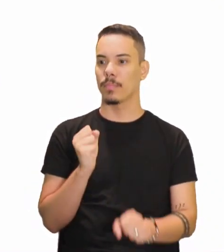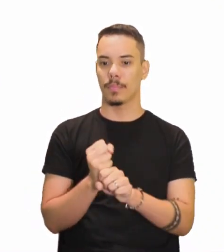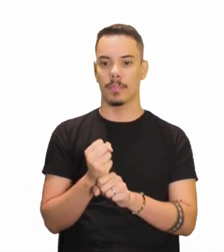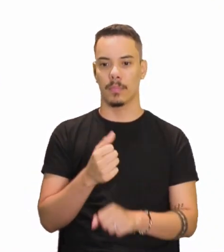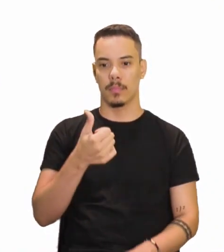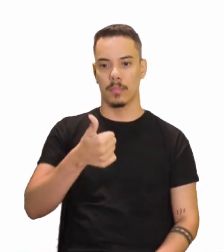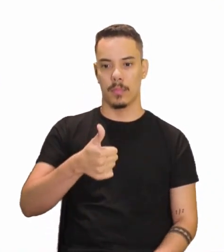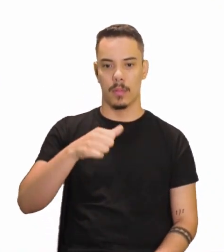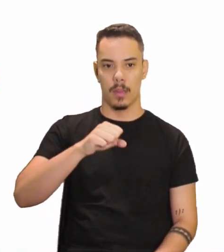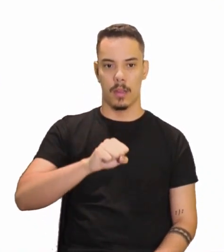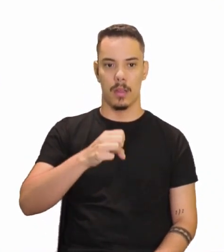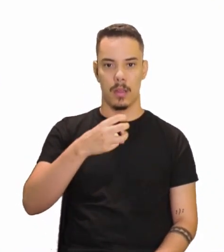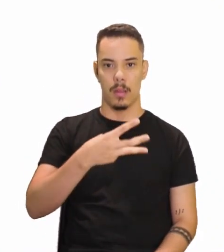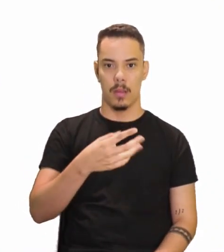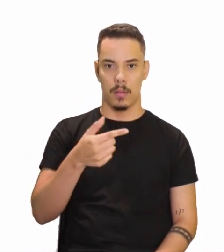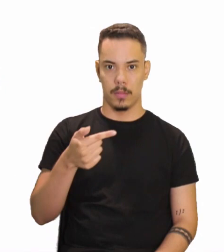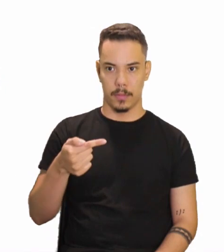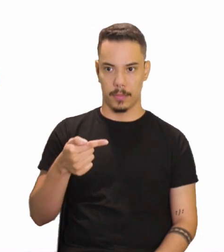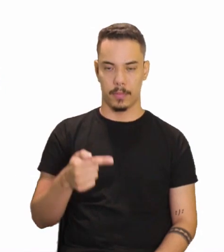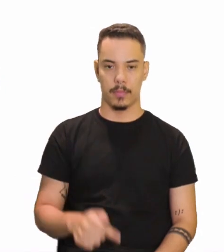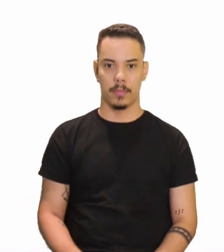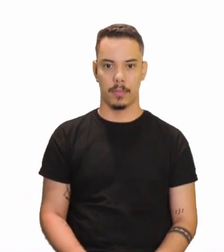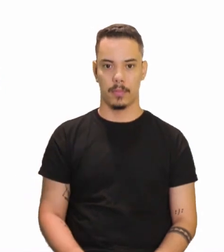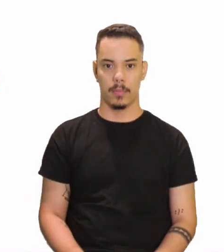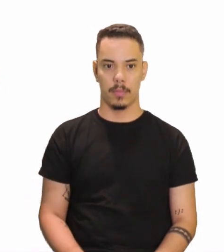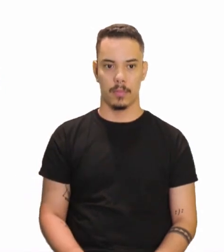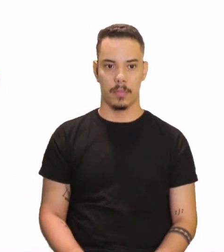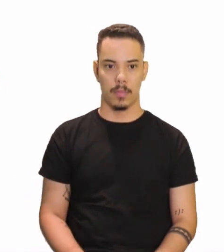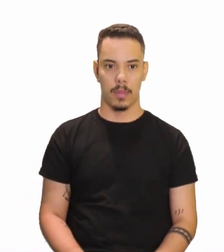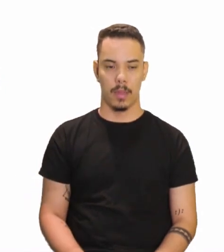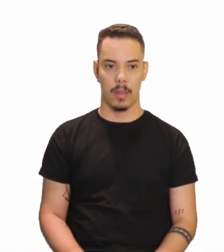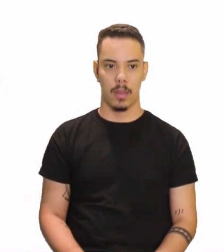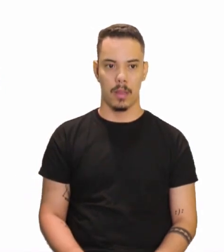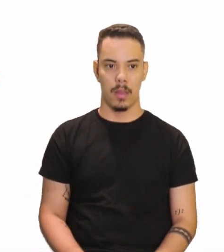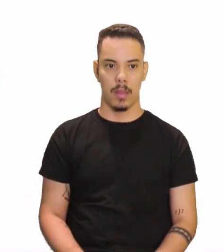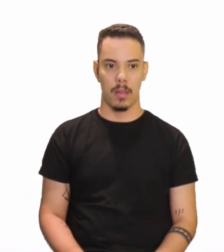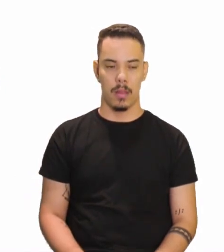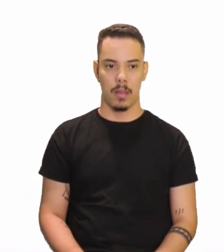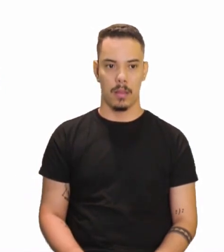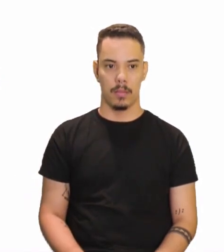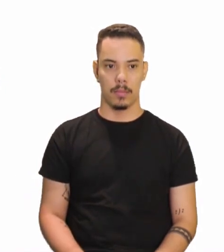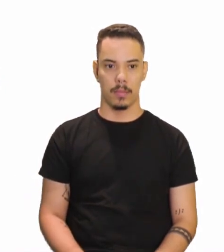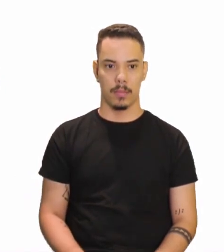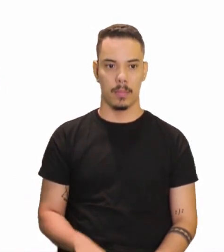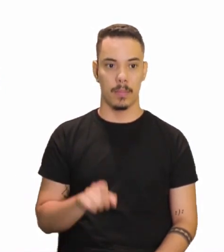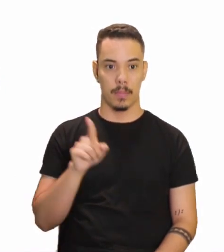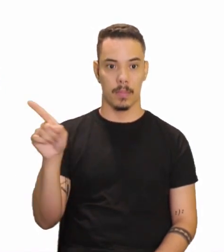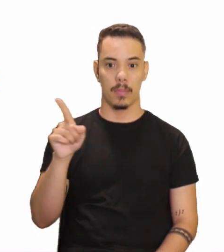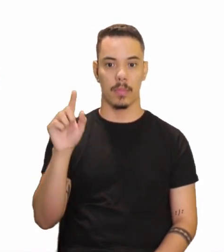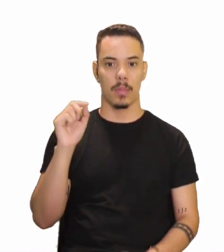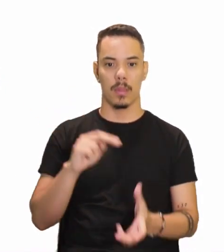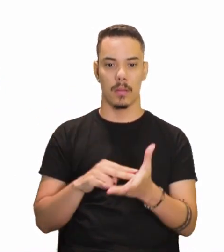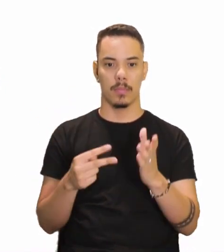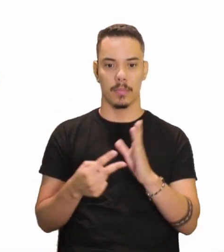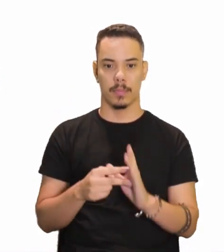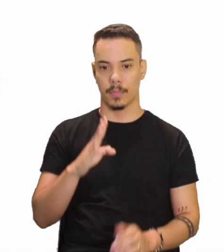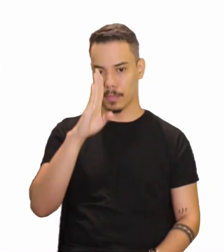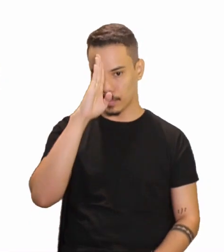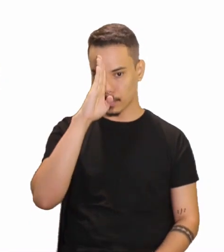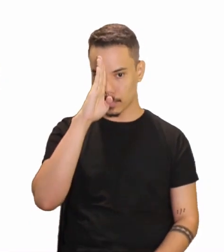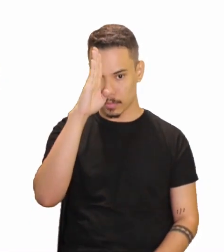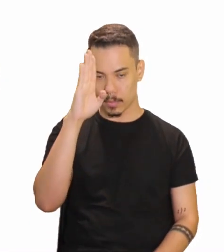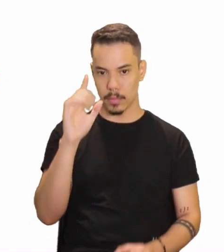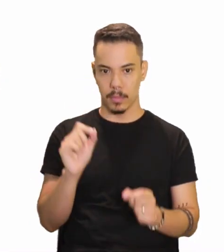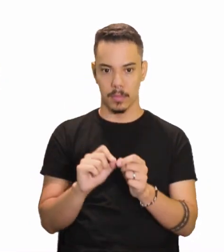em 1837 beleza essa aqui é a campainha e o